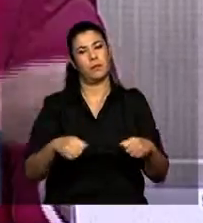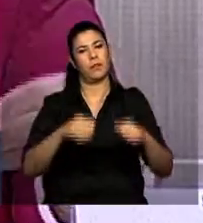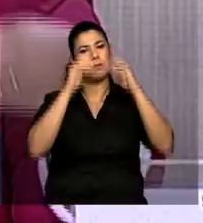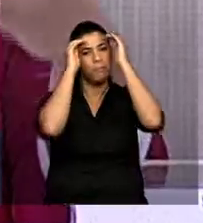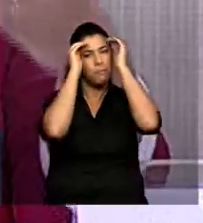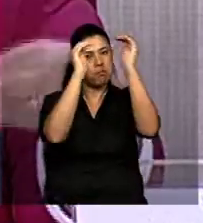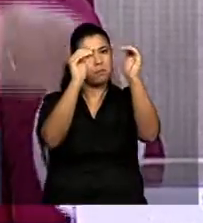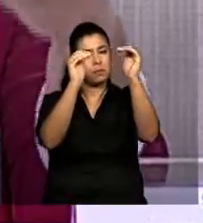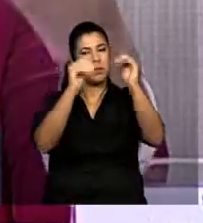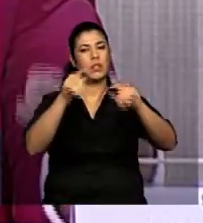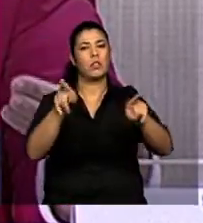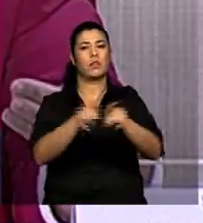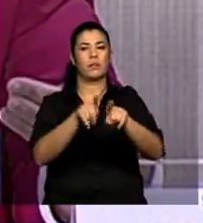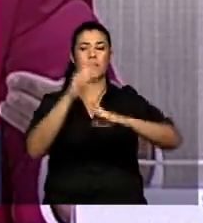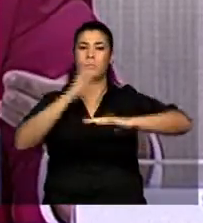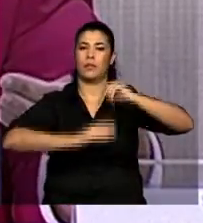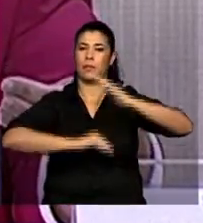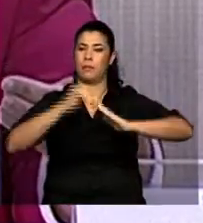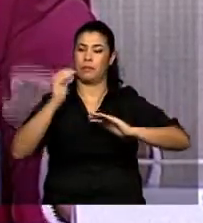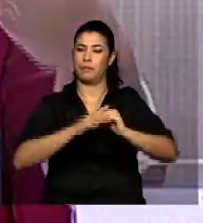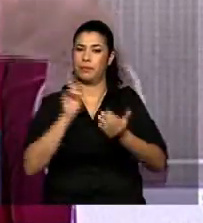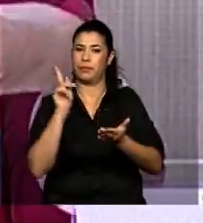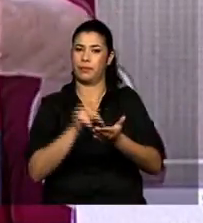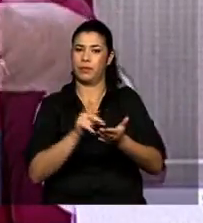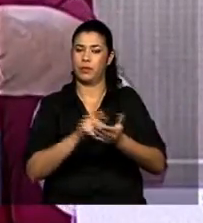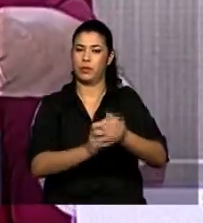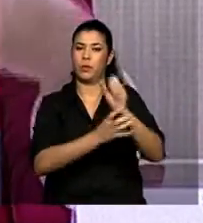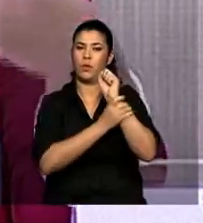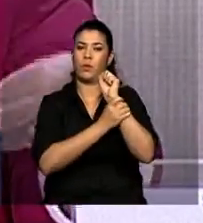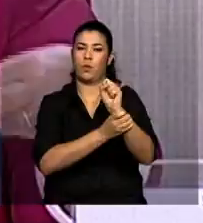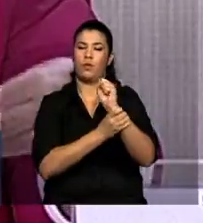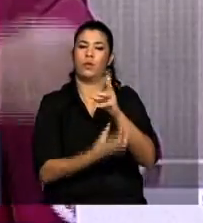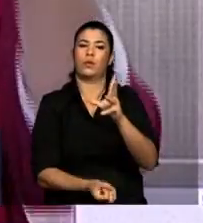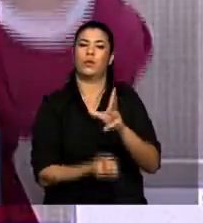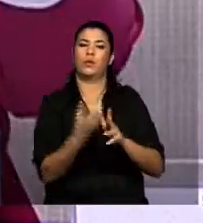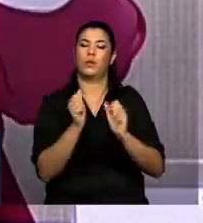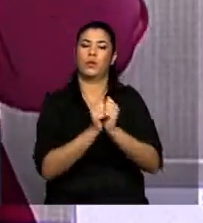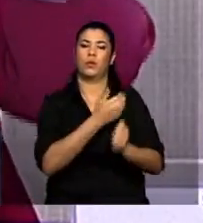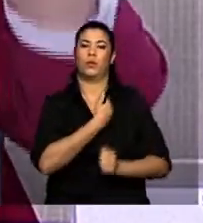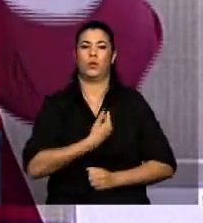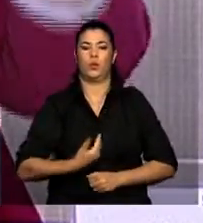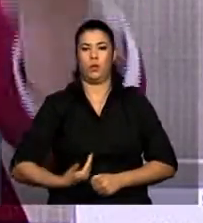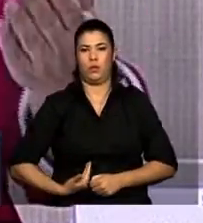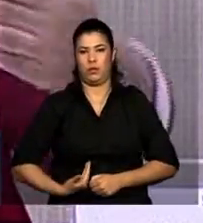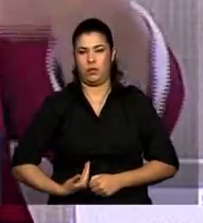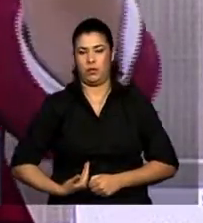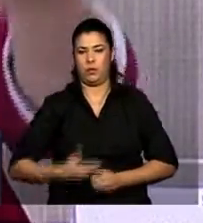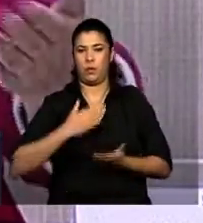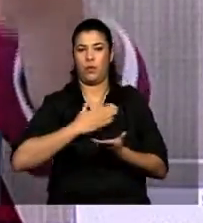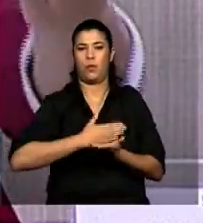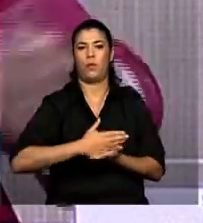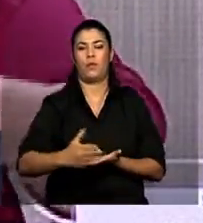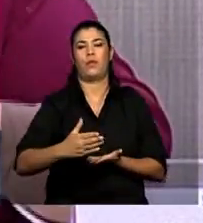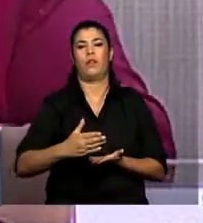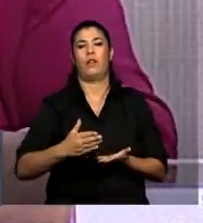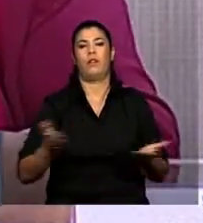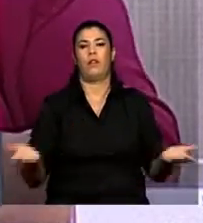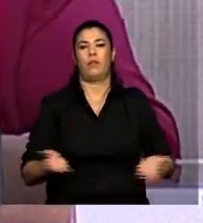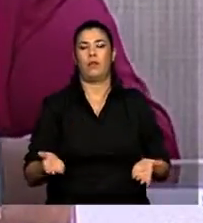de respeito e de ações concretas do poder constituído, né, dos governantes. Então, é por isso que eu inicio, né, a